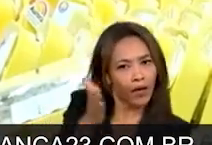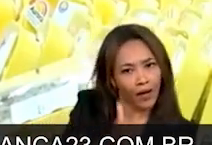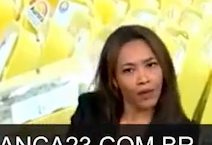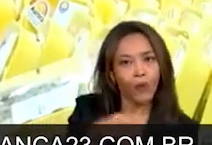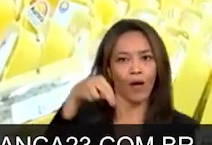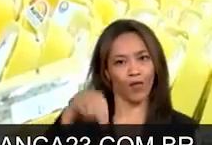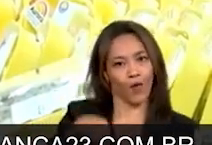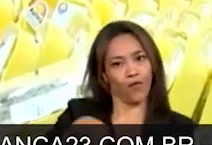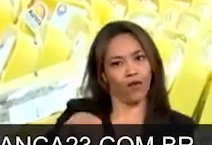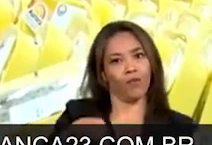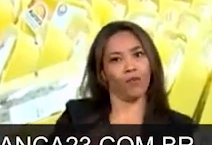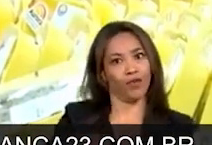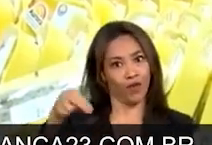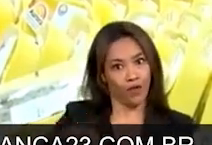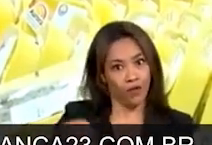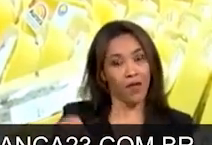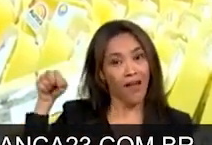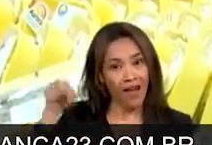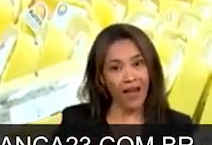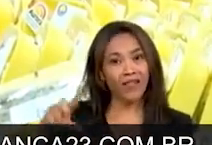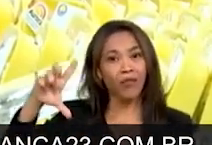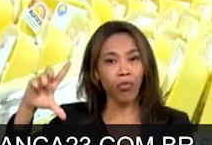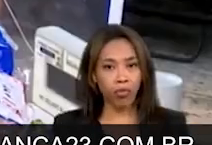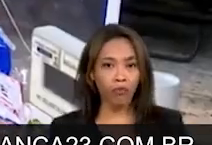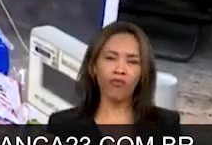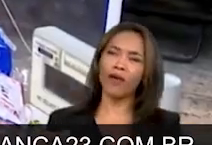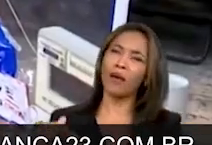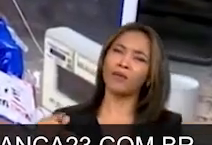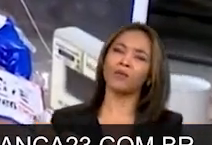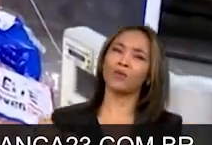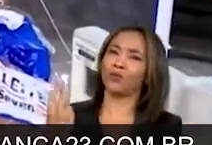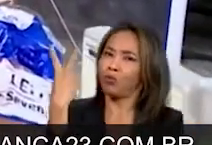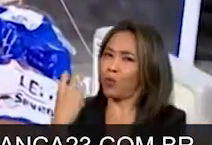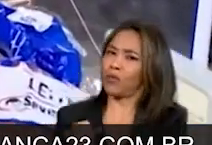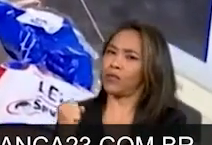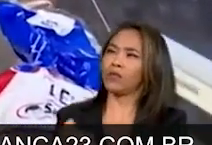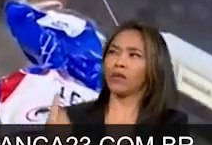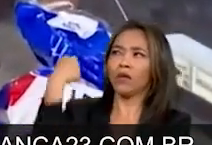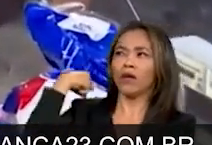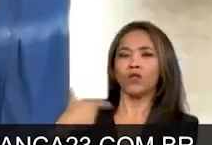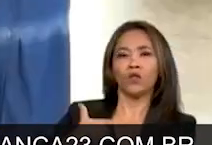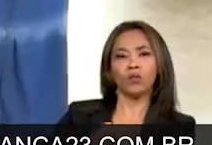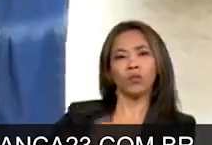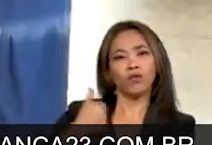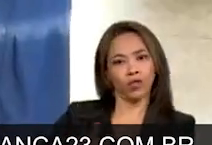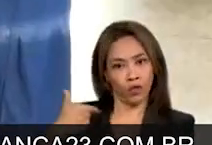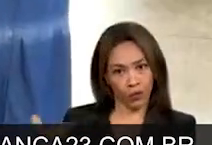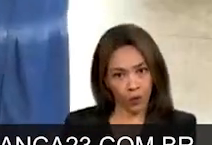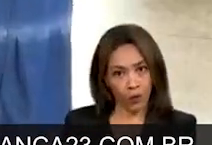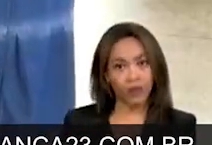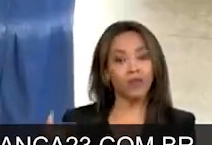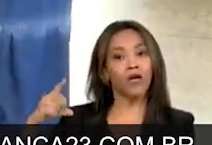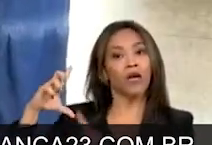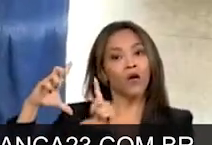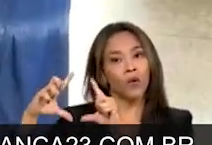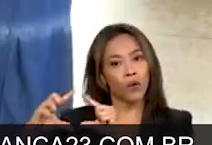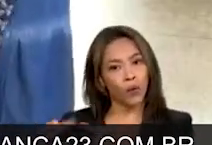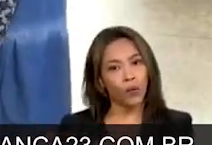essa queda foi a menor dos últimos dois anos. Em janeiro de 2022, o recuo foi de